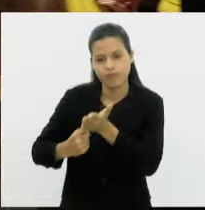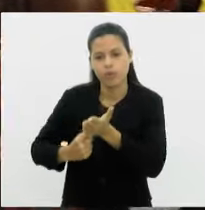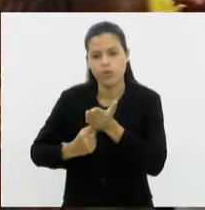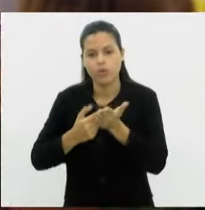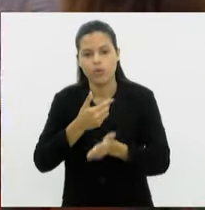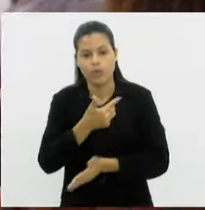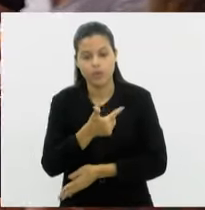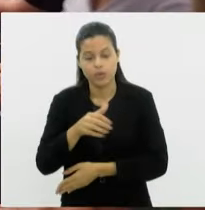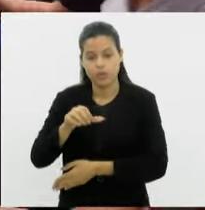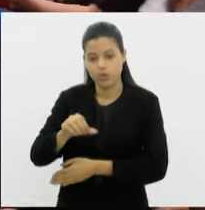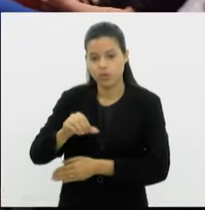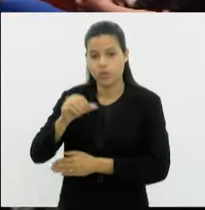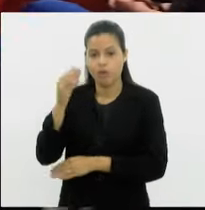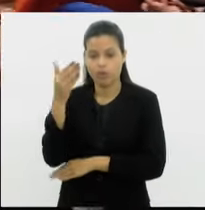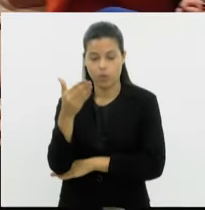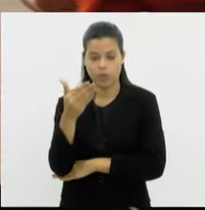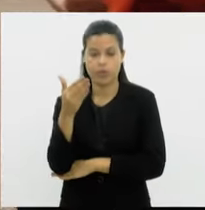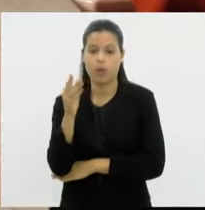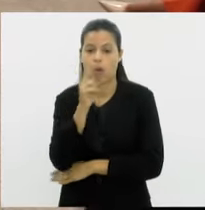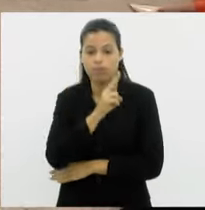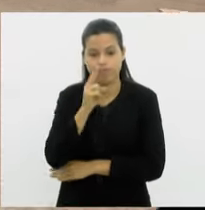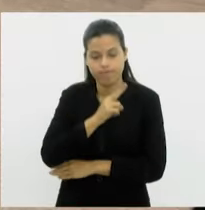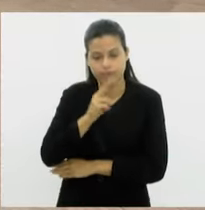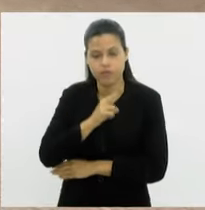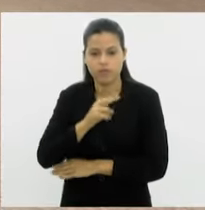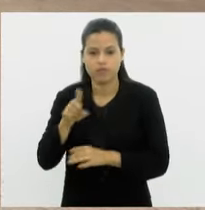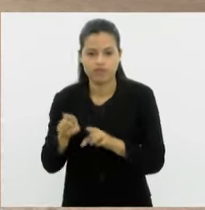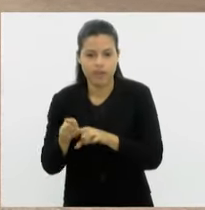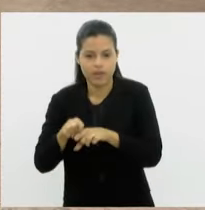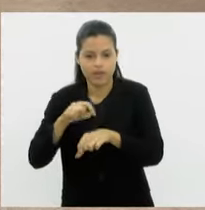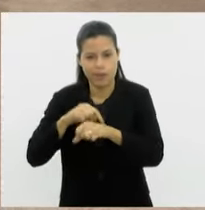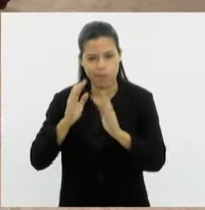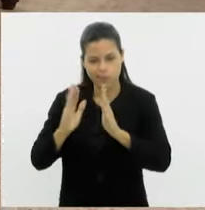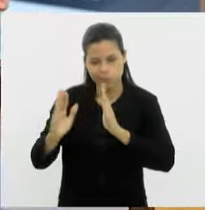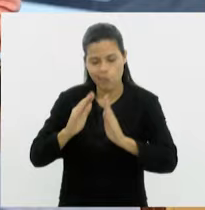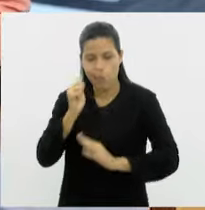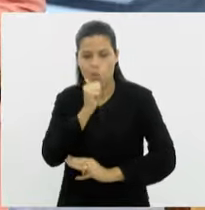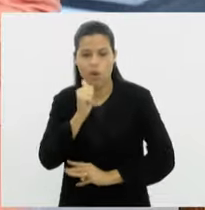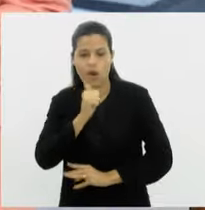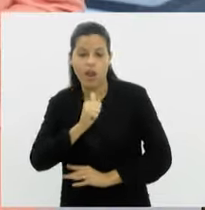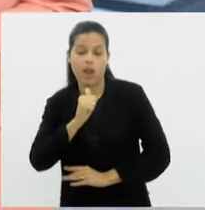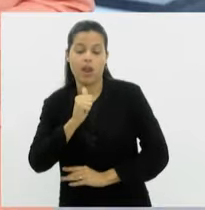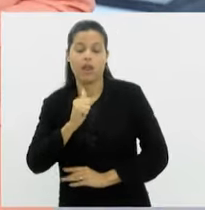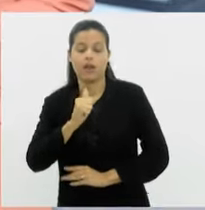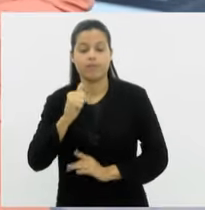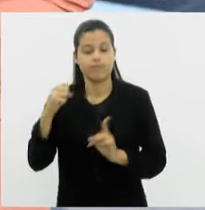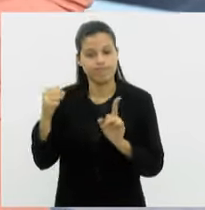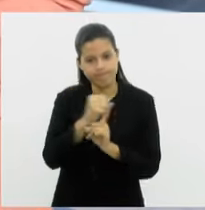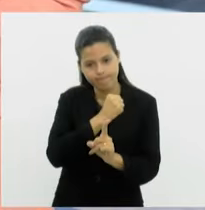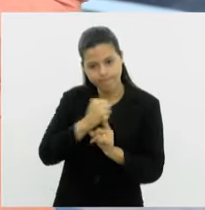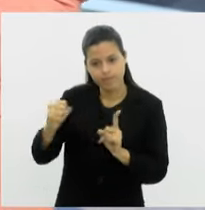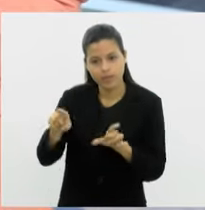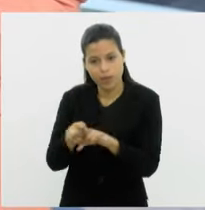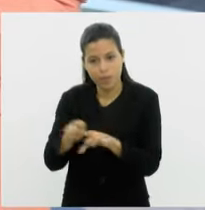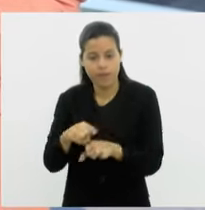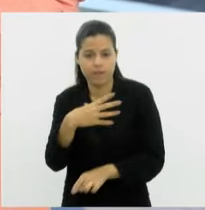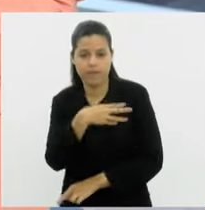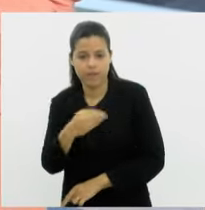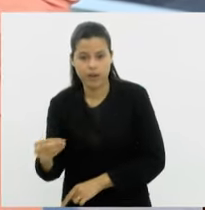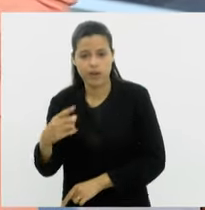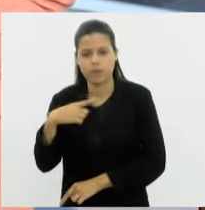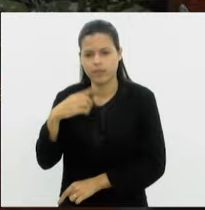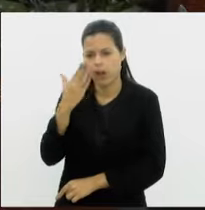regime emergencial e temporário mulheres vítimas de violência doméstica e seus filhos. Além do acolhimento, incluindo alimentação, serviço